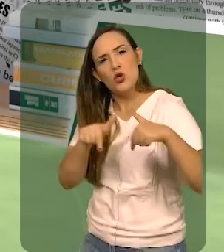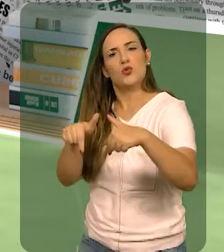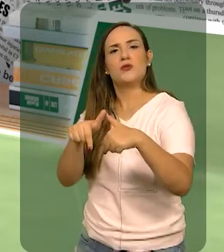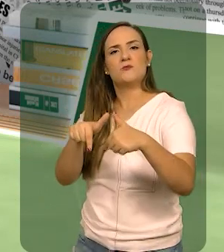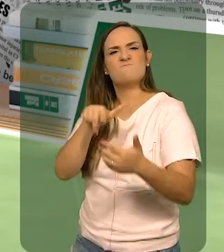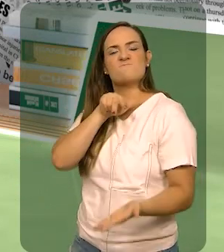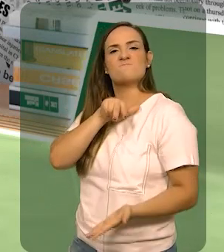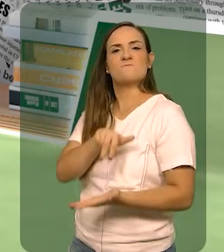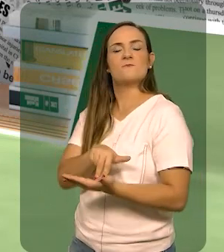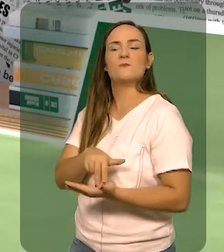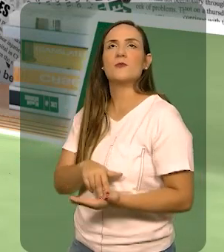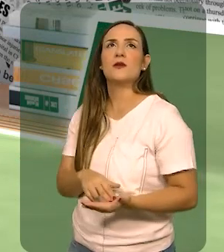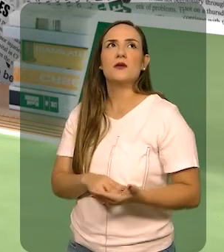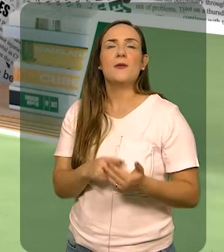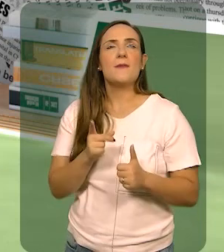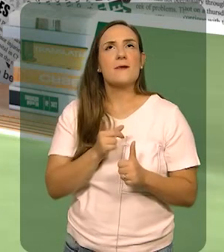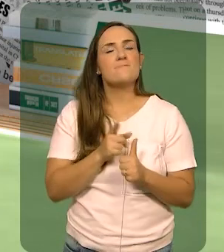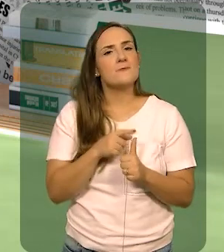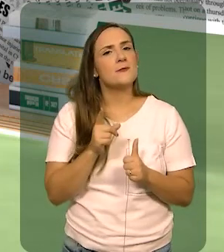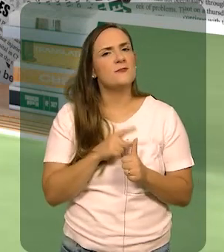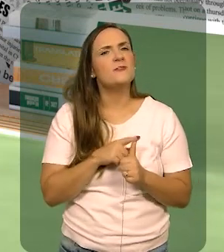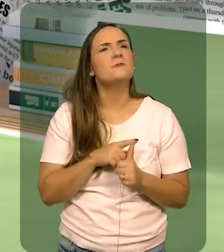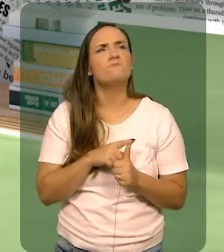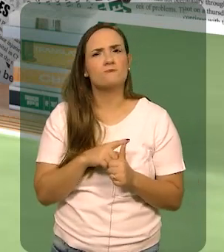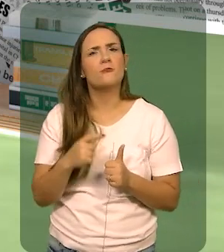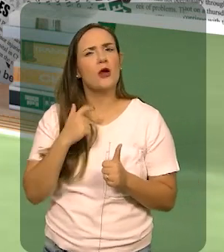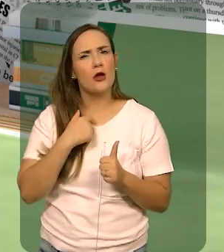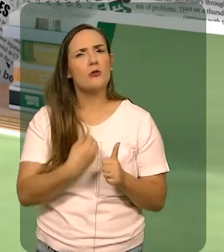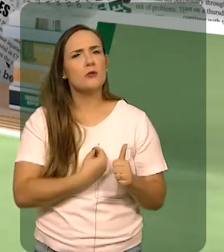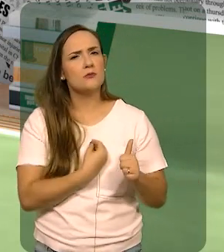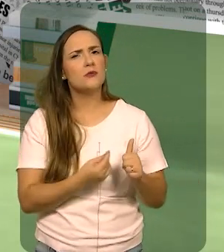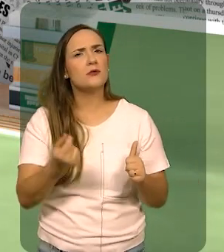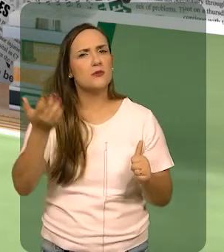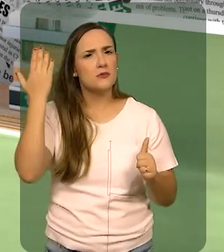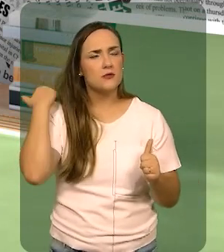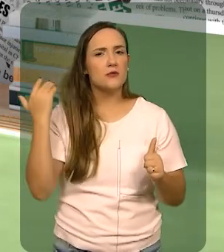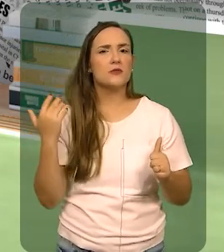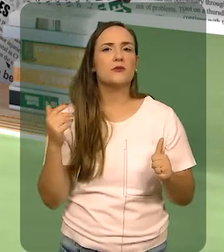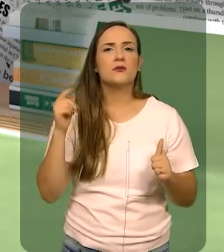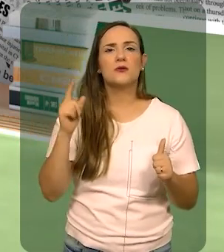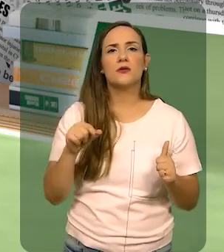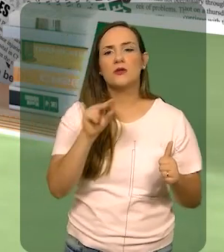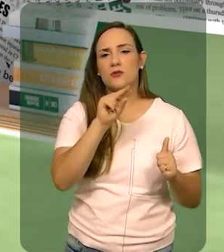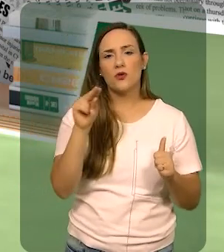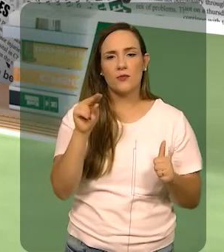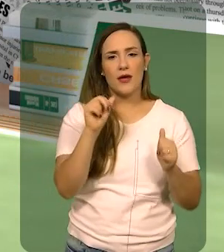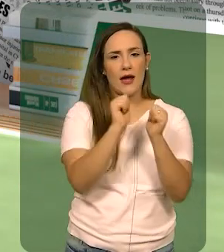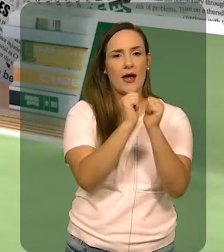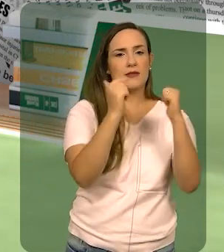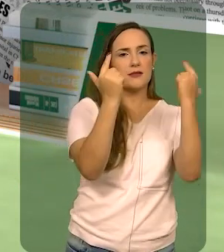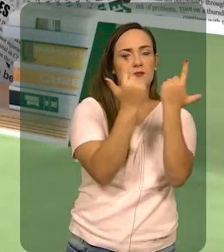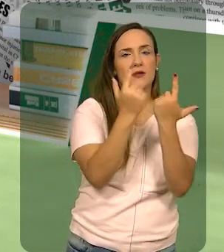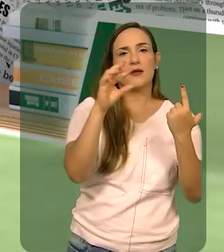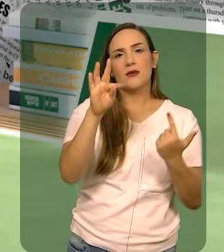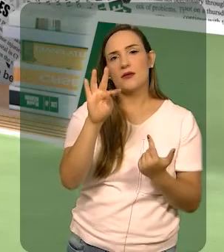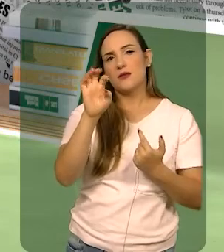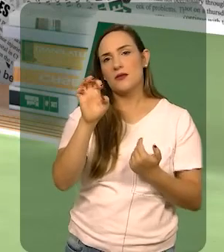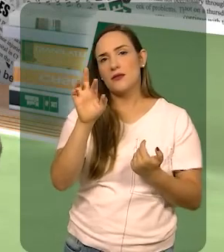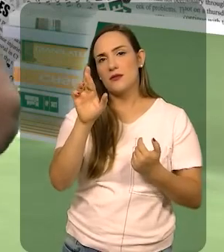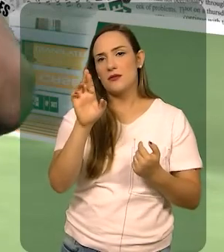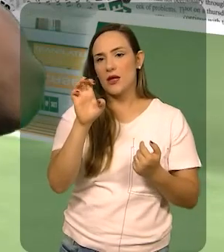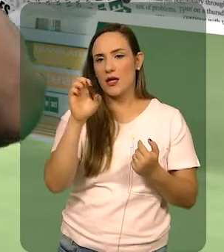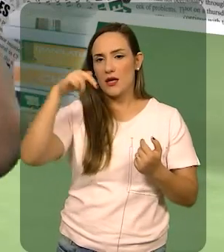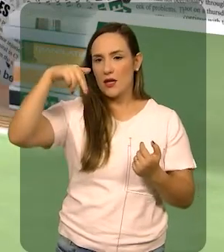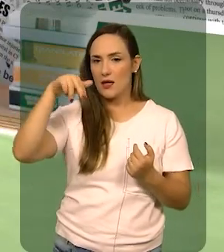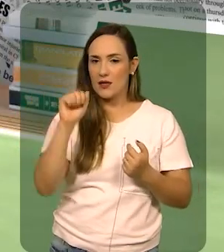resistência. Na primeira vez que eu participei, né, foi do movimento chamado Assembleia Terena, que é só